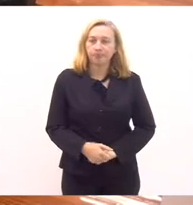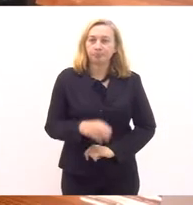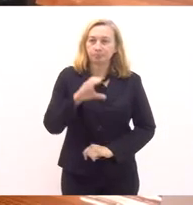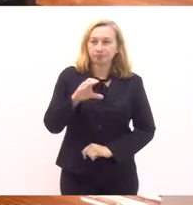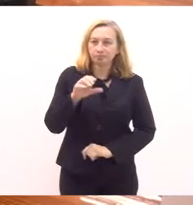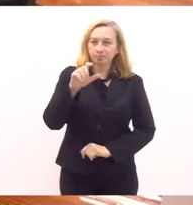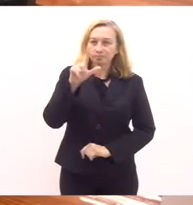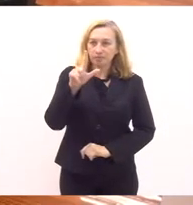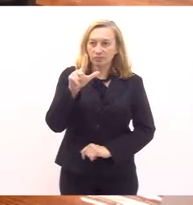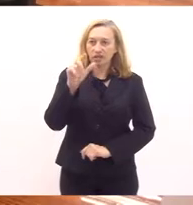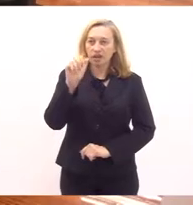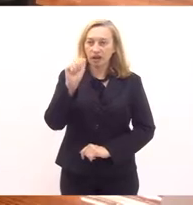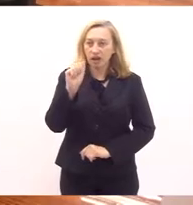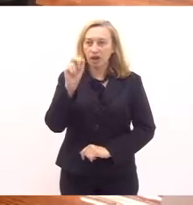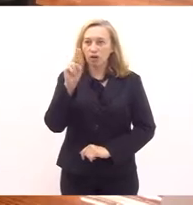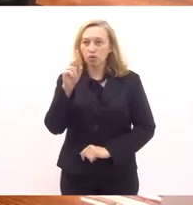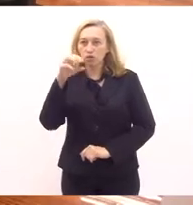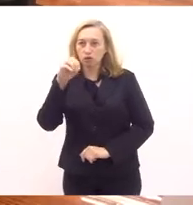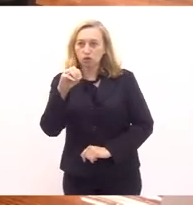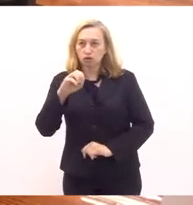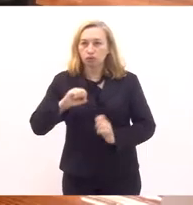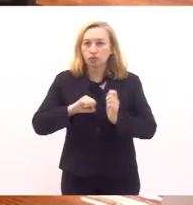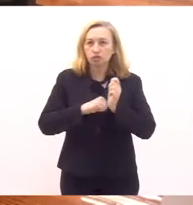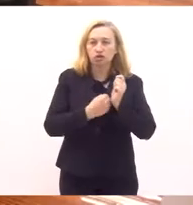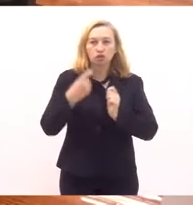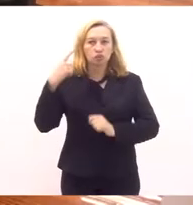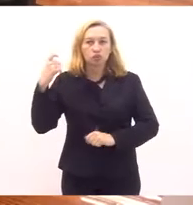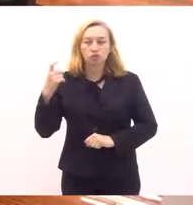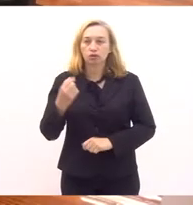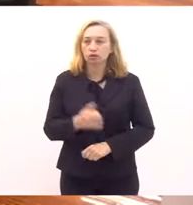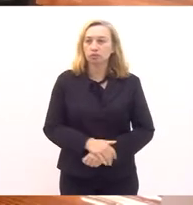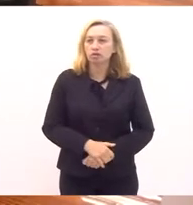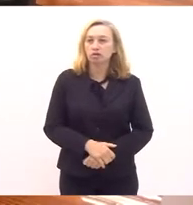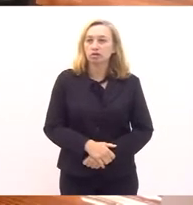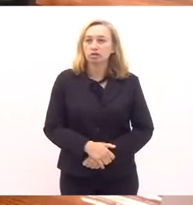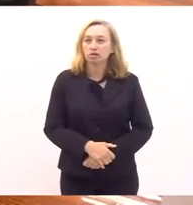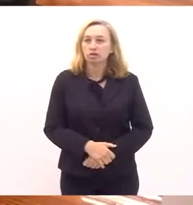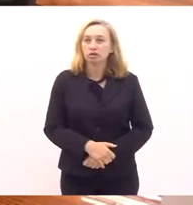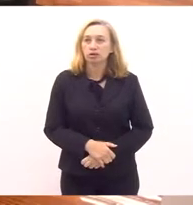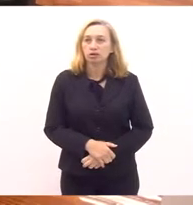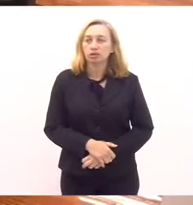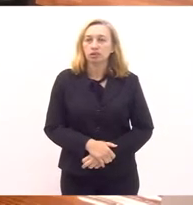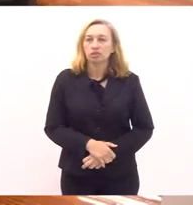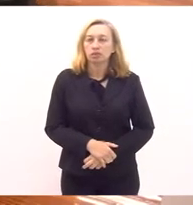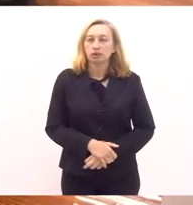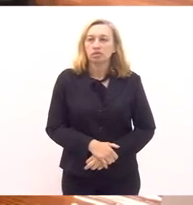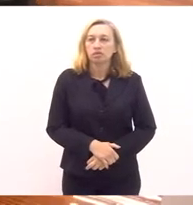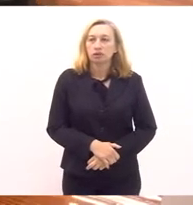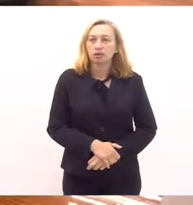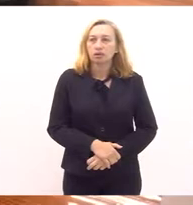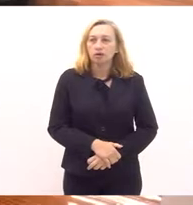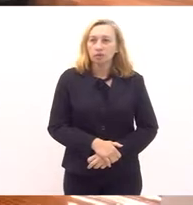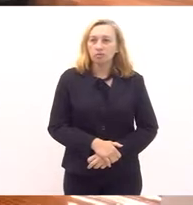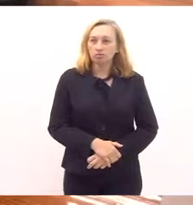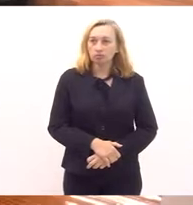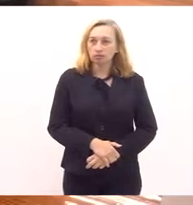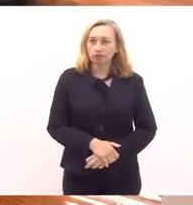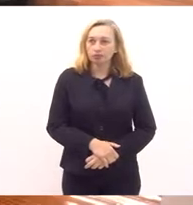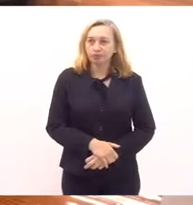Claudinei, por favor, fechar o som, por gentileza. Mas tem gente reclamando lá. Só fechar o som, por